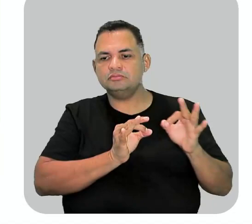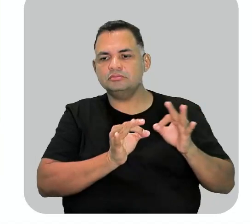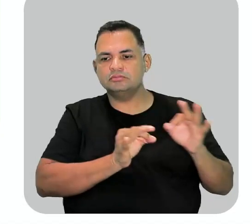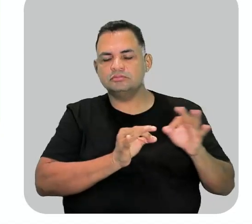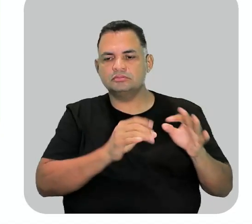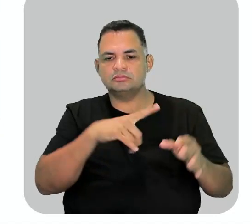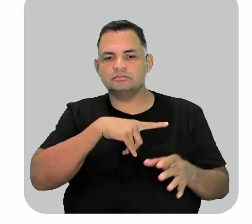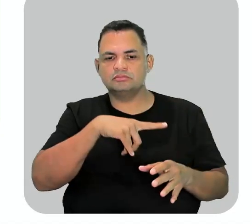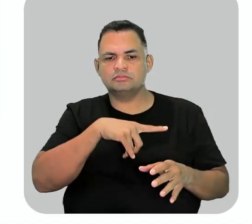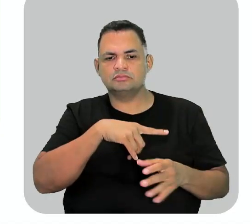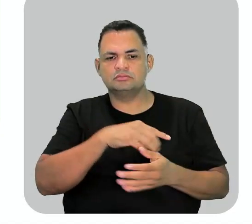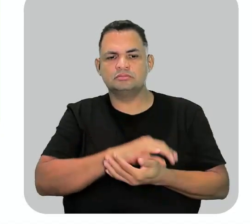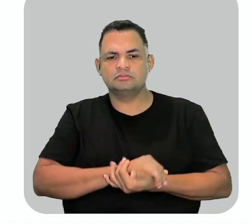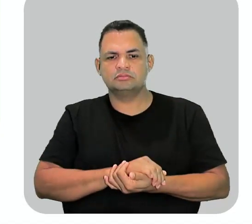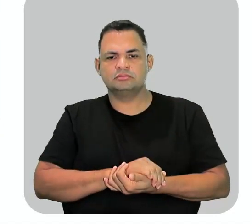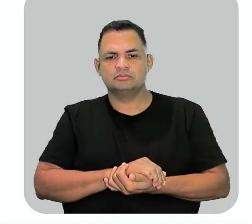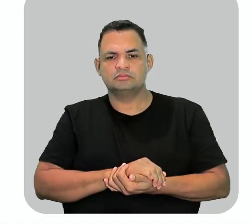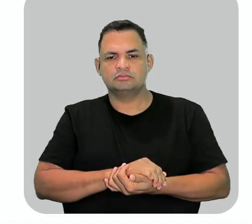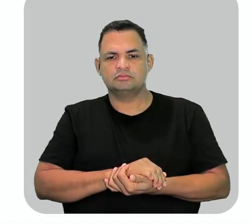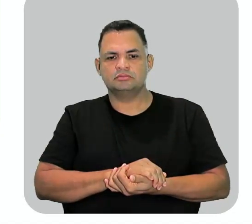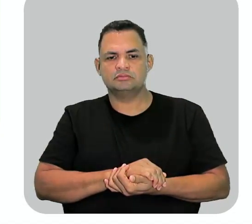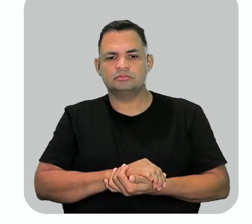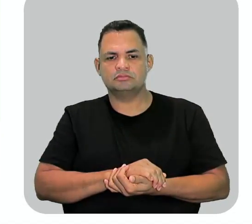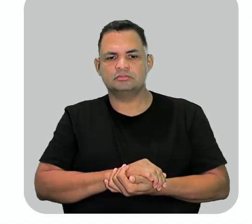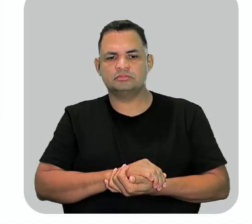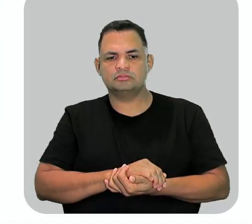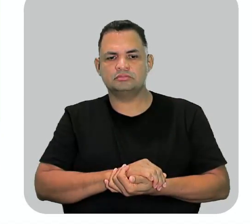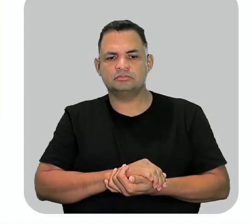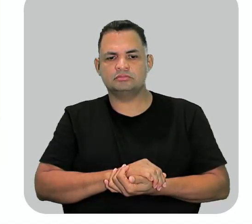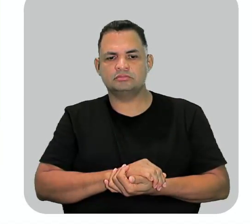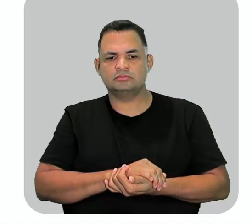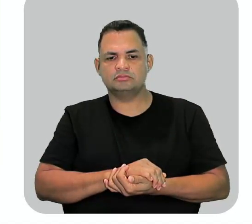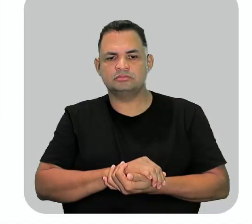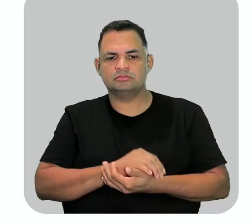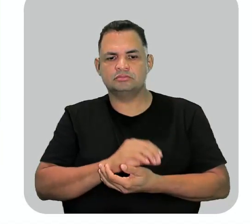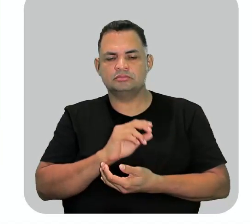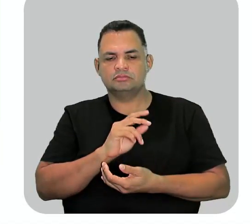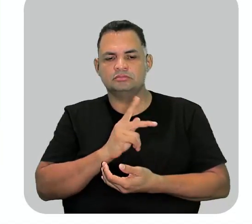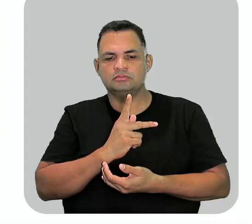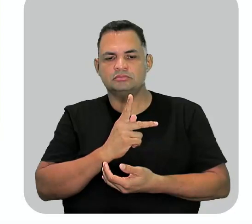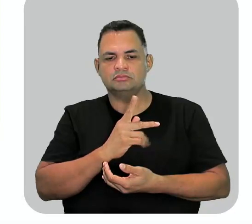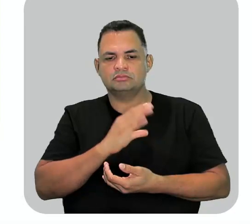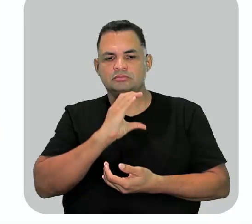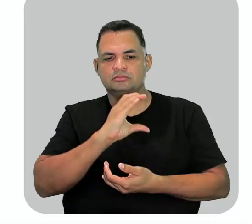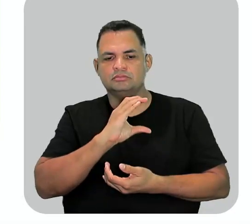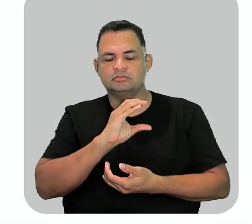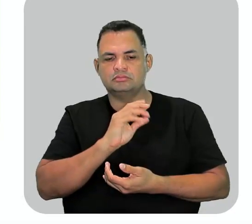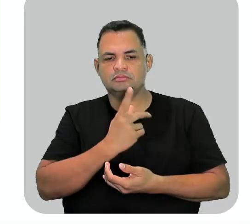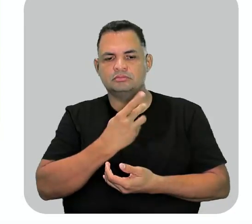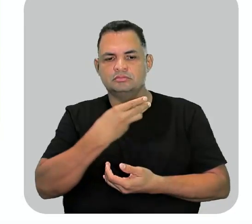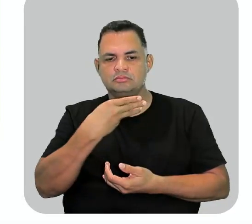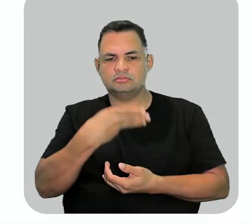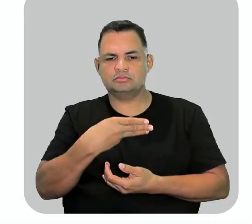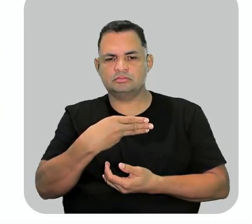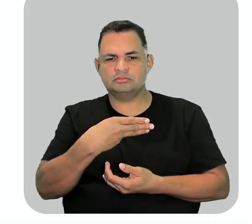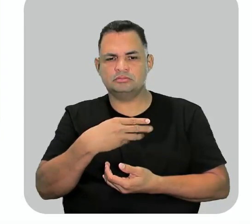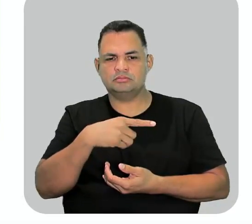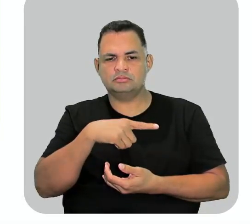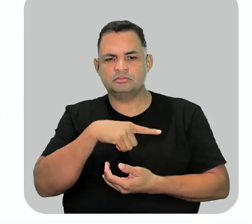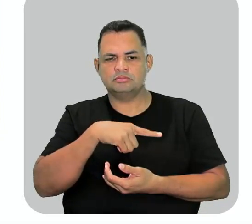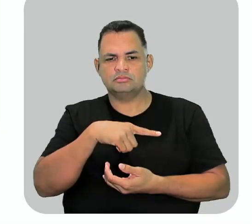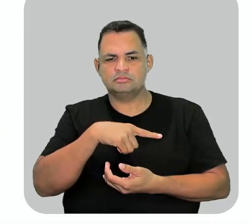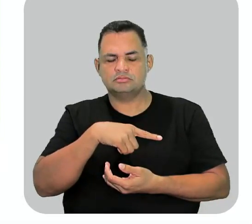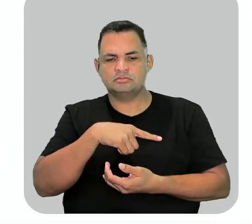Organizando, nós temos o CH3, que é esse cara aqui, ó, que se ligou